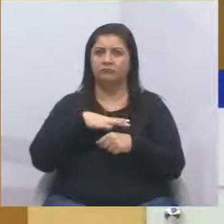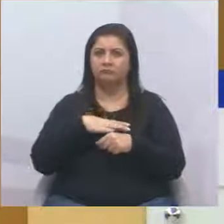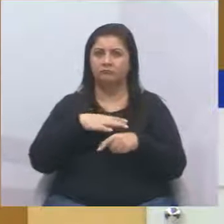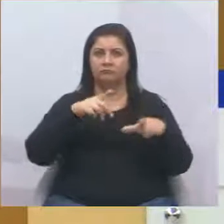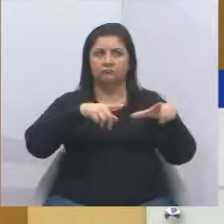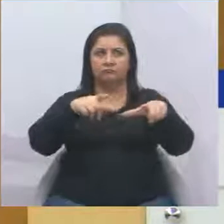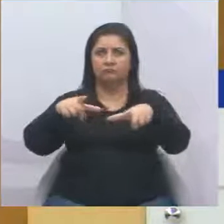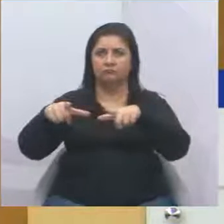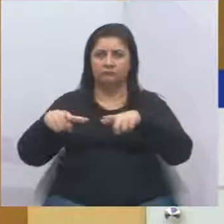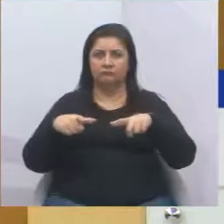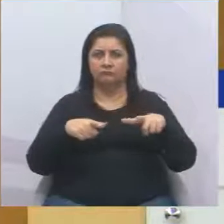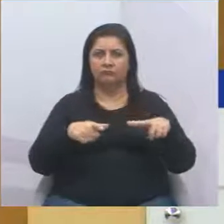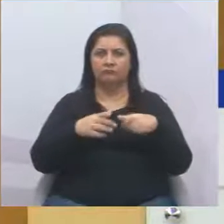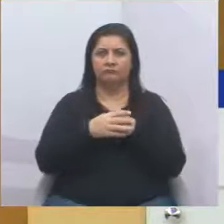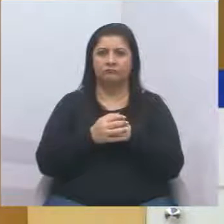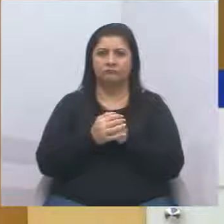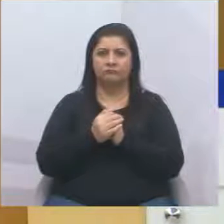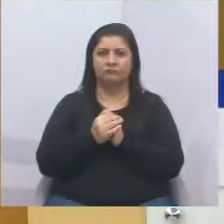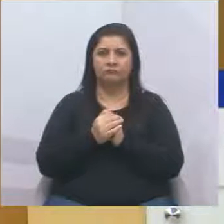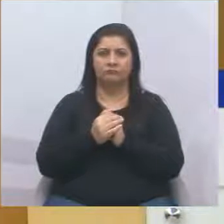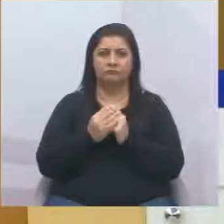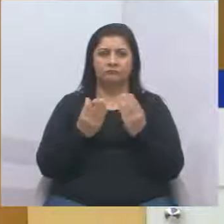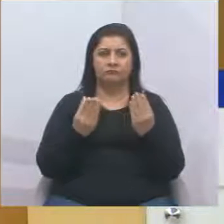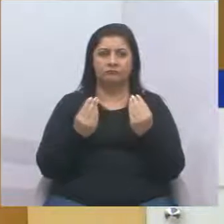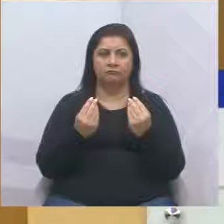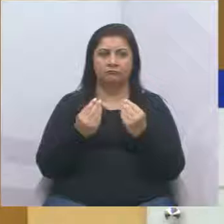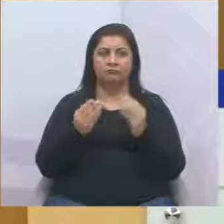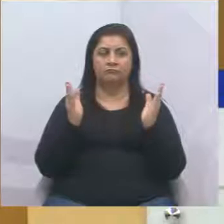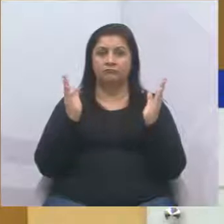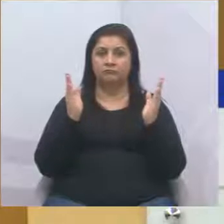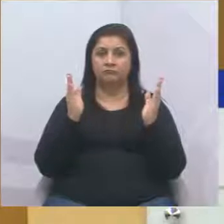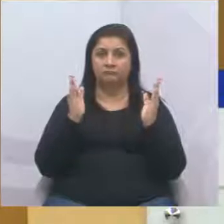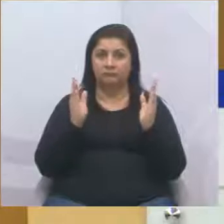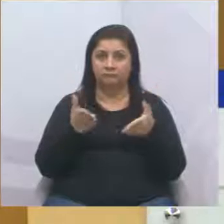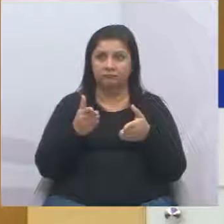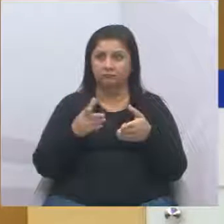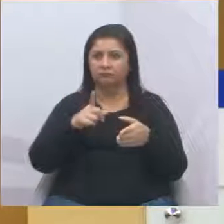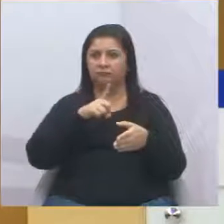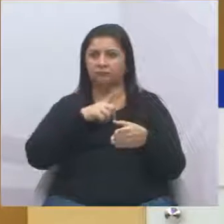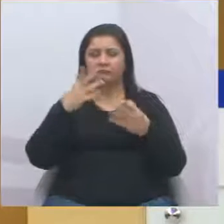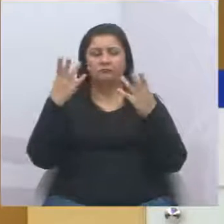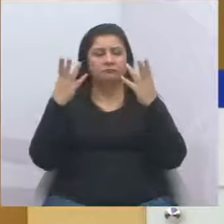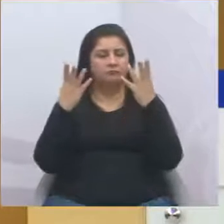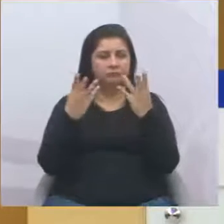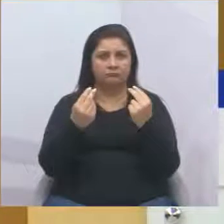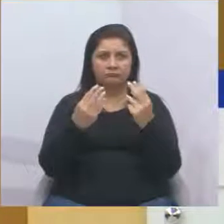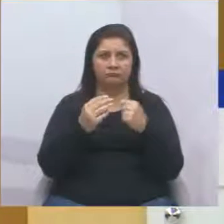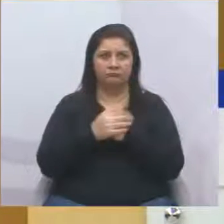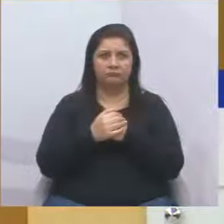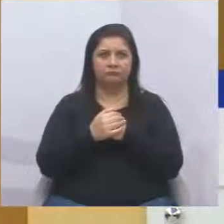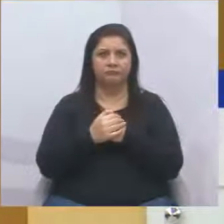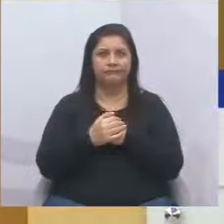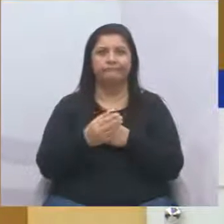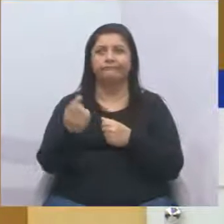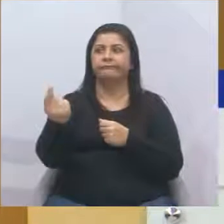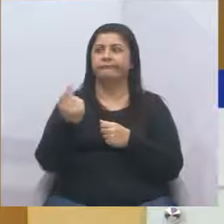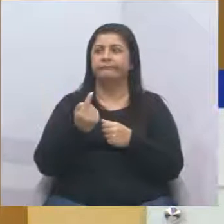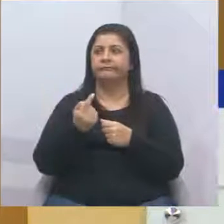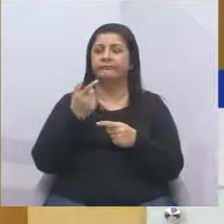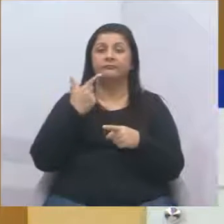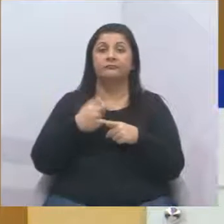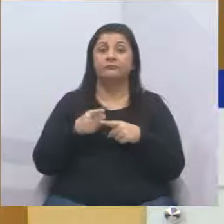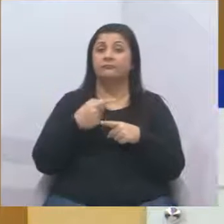onde a leucena já dominou e, com isso, trazendo sérios problemas para a